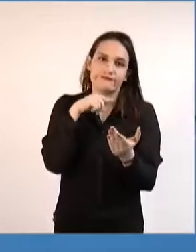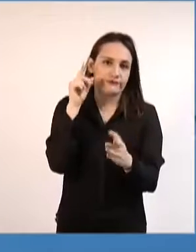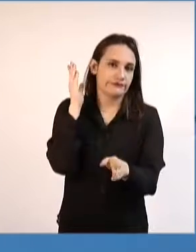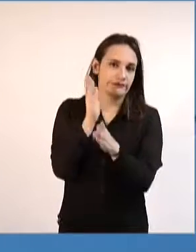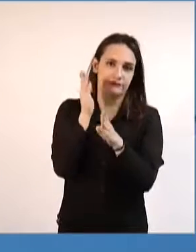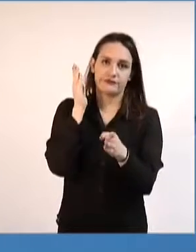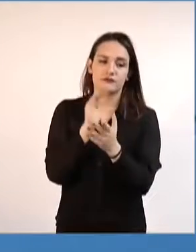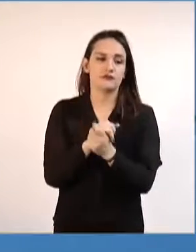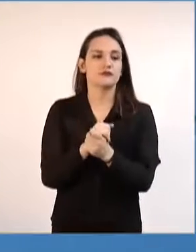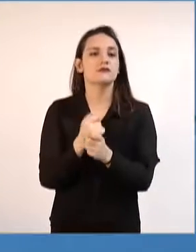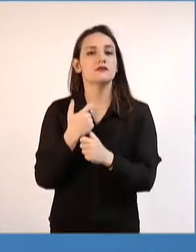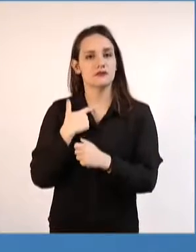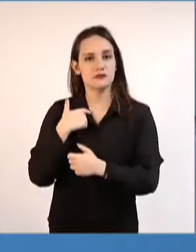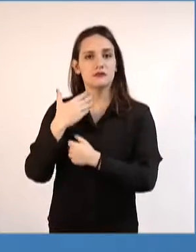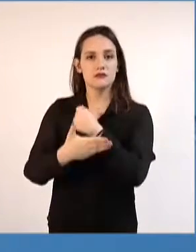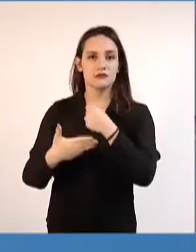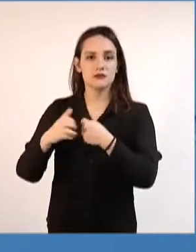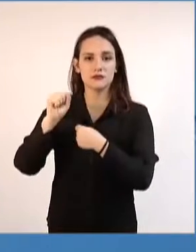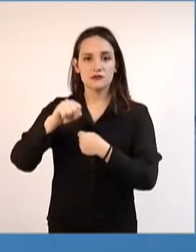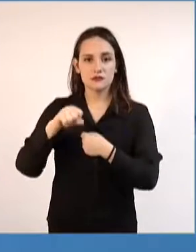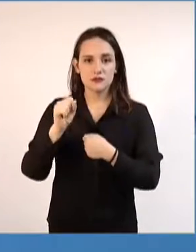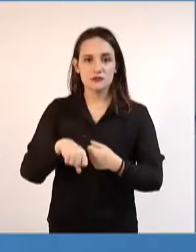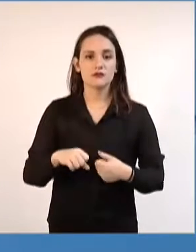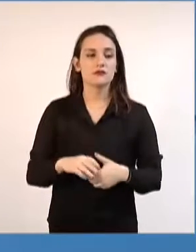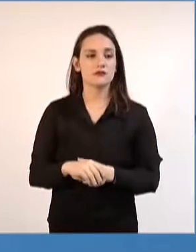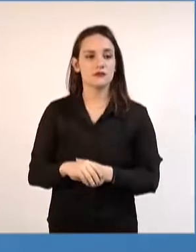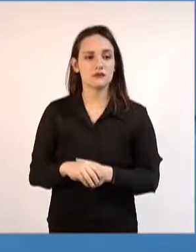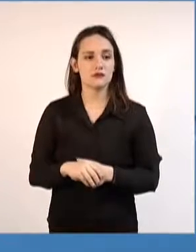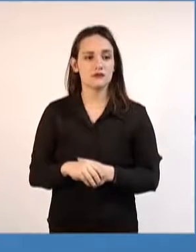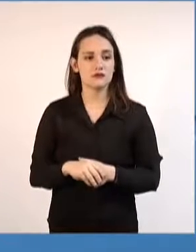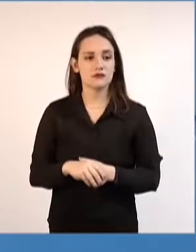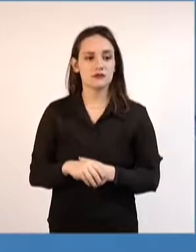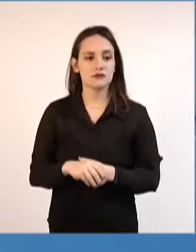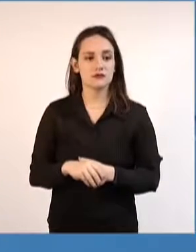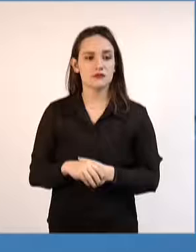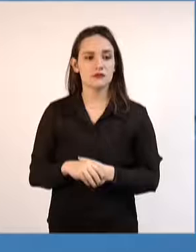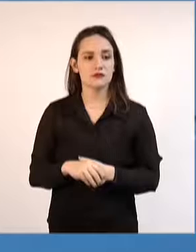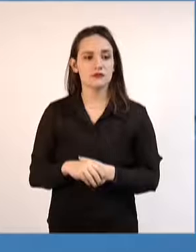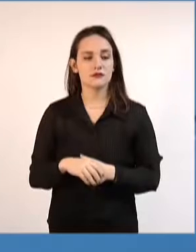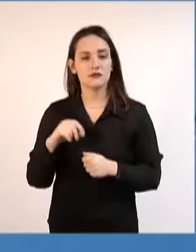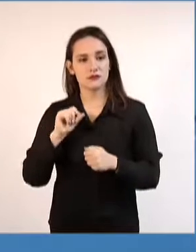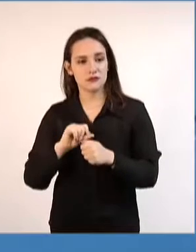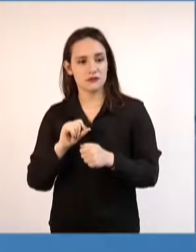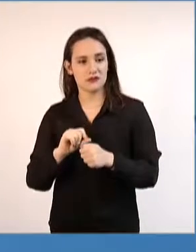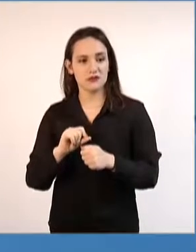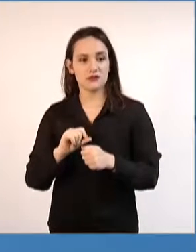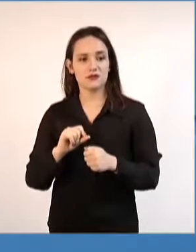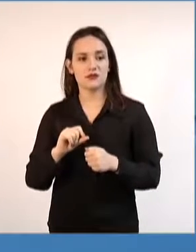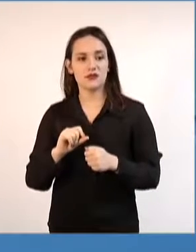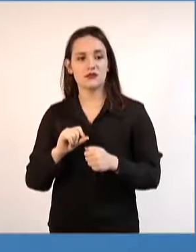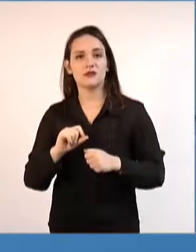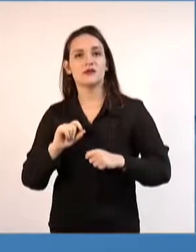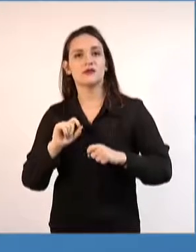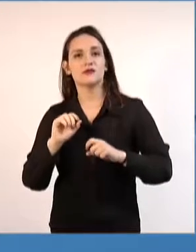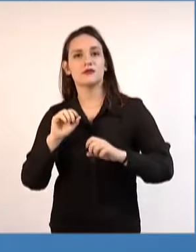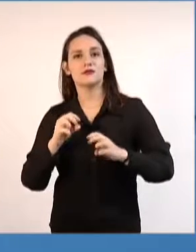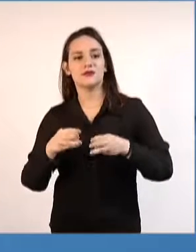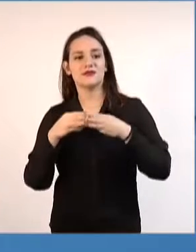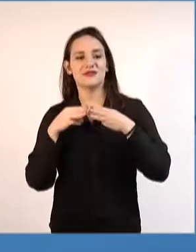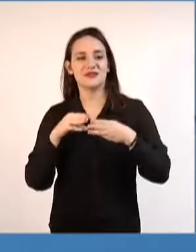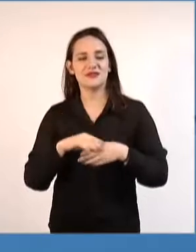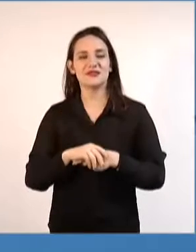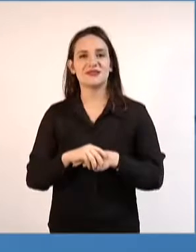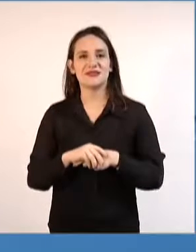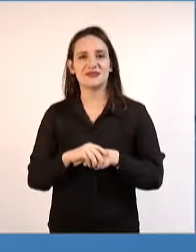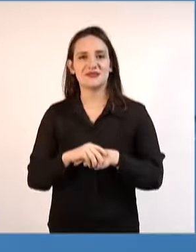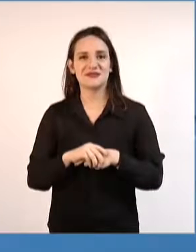E defendo, inclusive, que nós façamos aqui uma moção em nome da casa, a própria Maria da